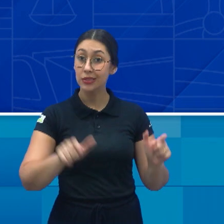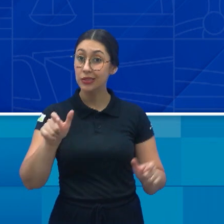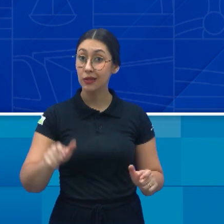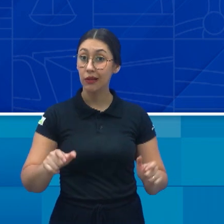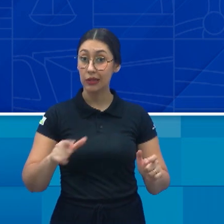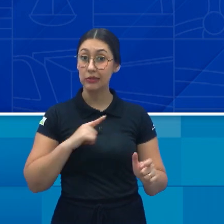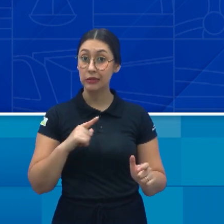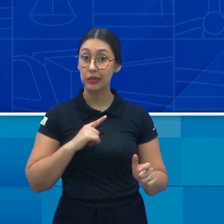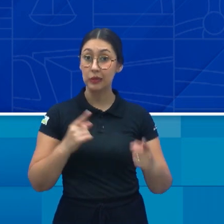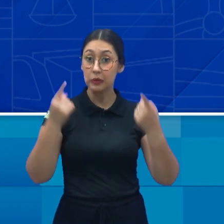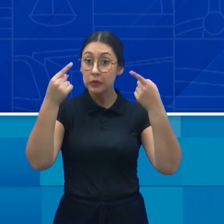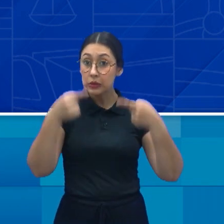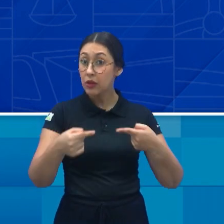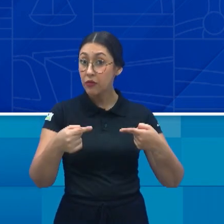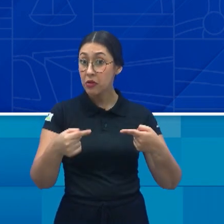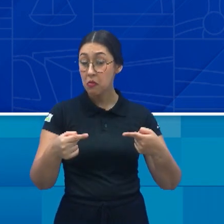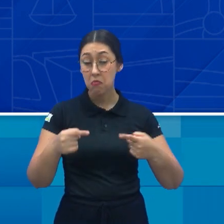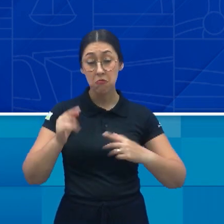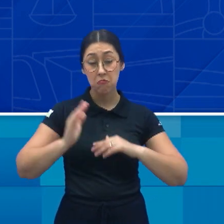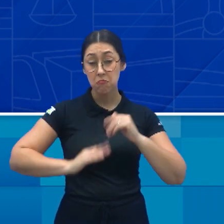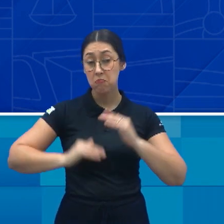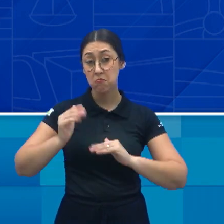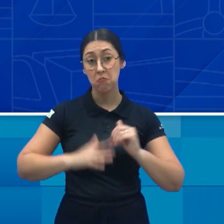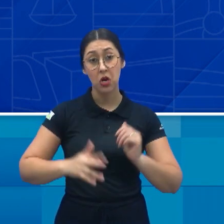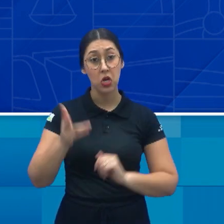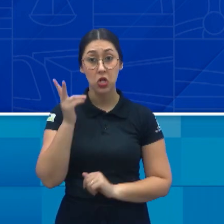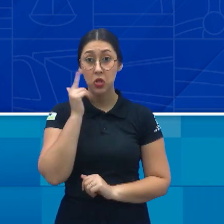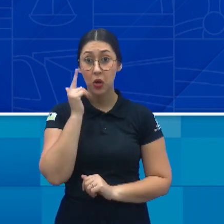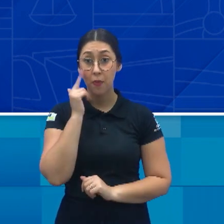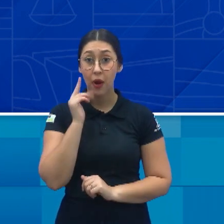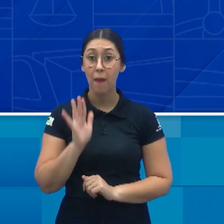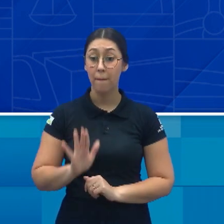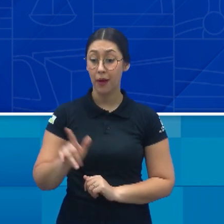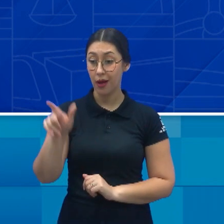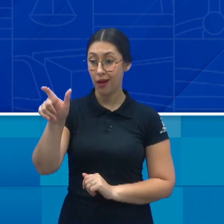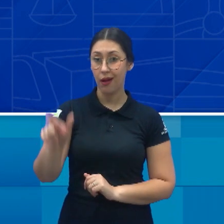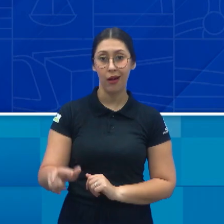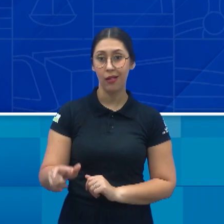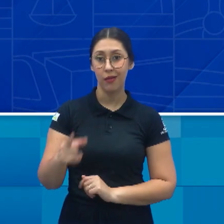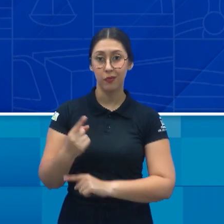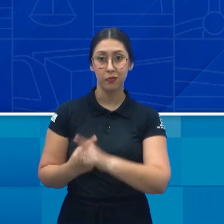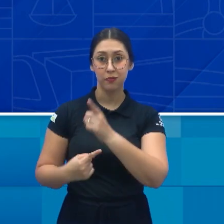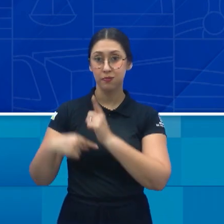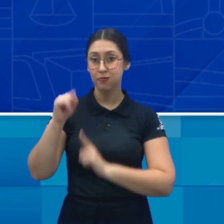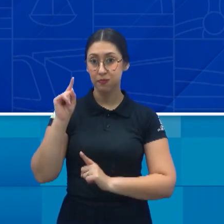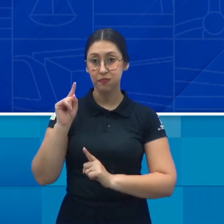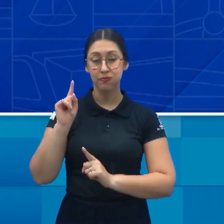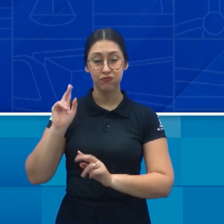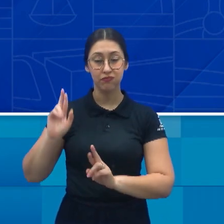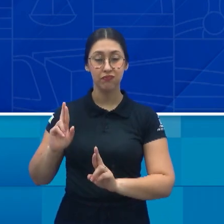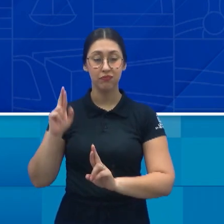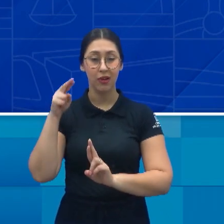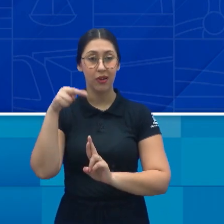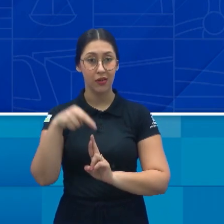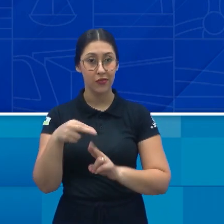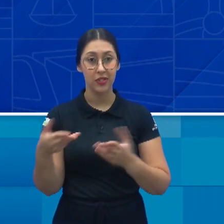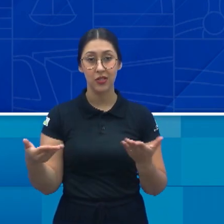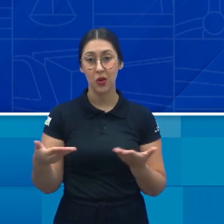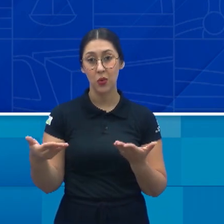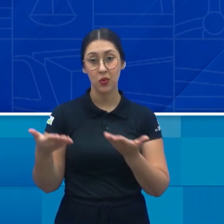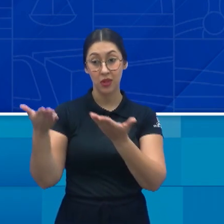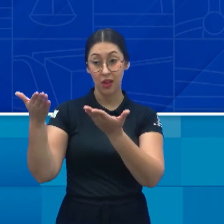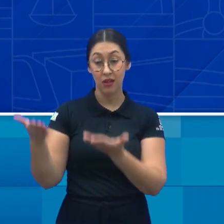as coisas do cotidiano, a superação da Maia é exemplar. Hoje ela está aqui e vai